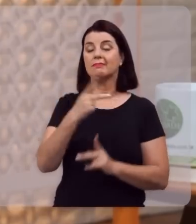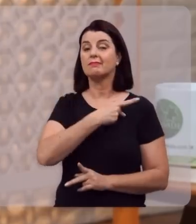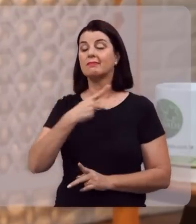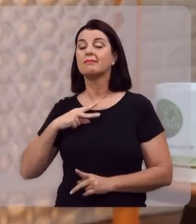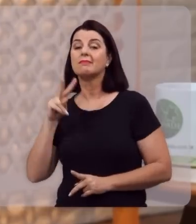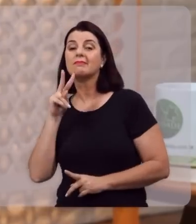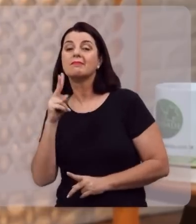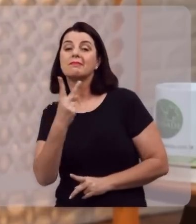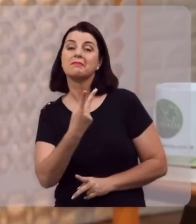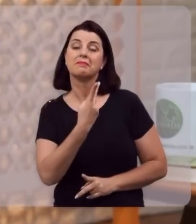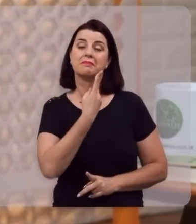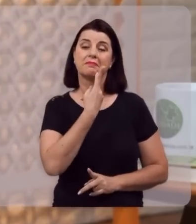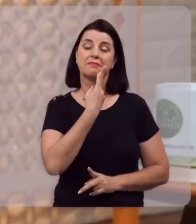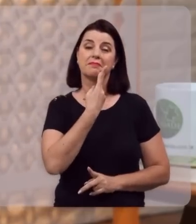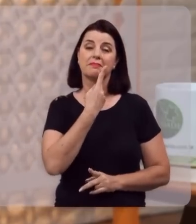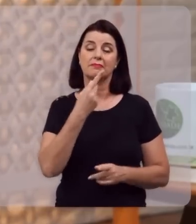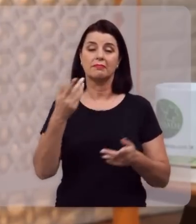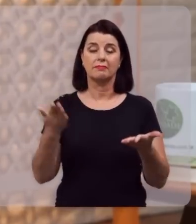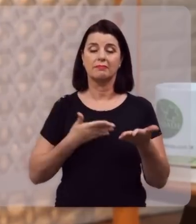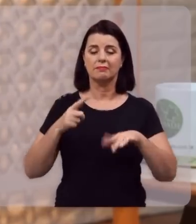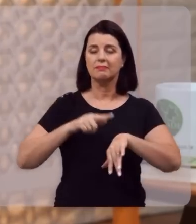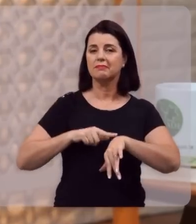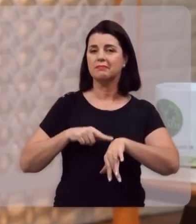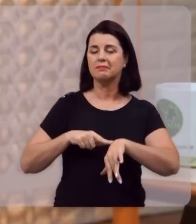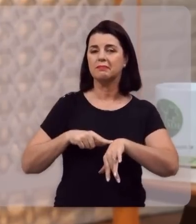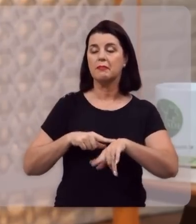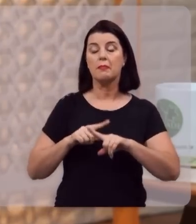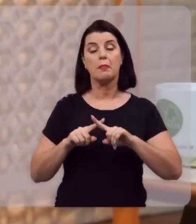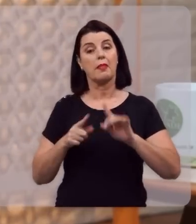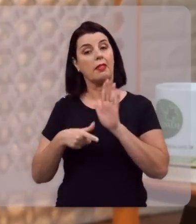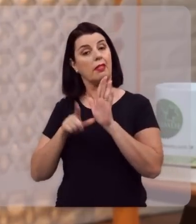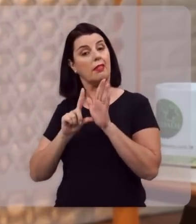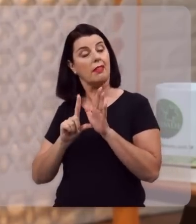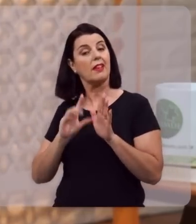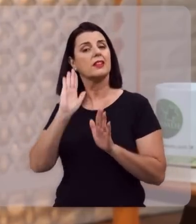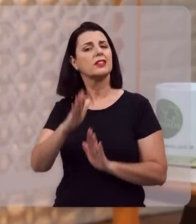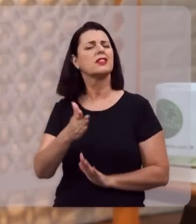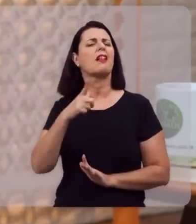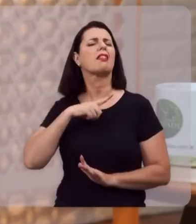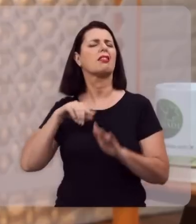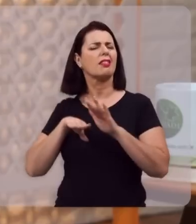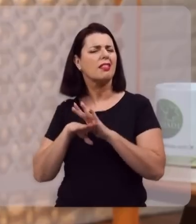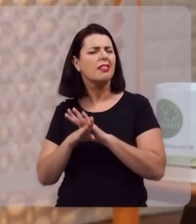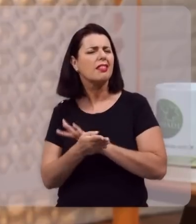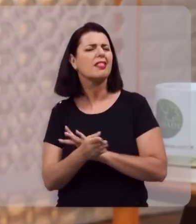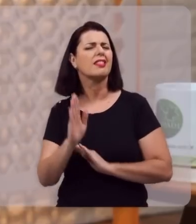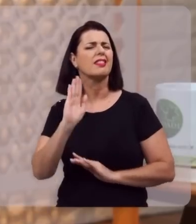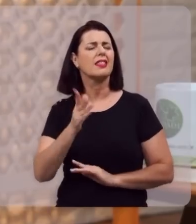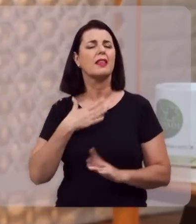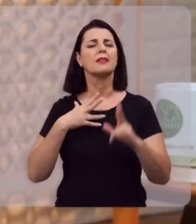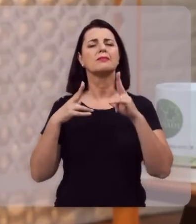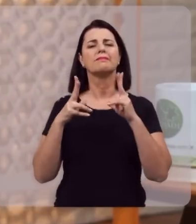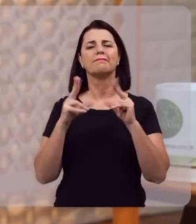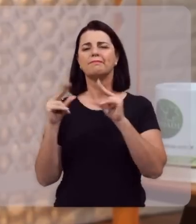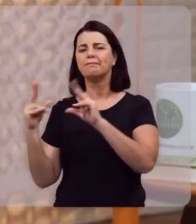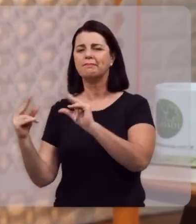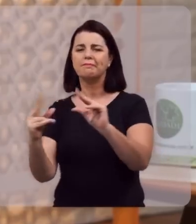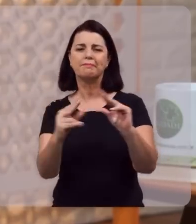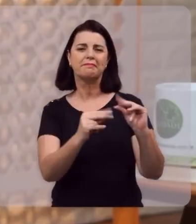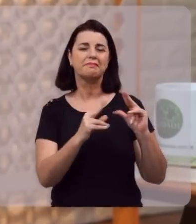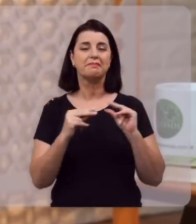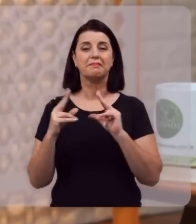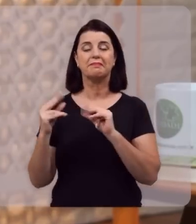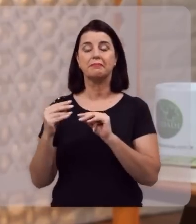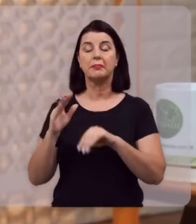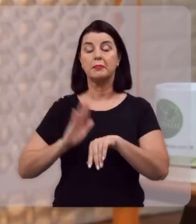reverendo Hernandes Dias Lopes nessa direção, mas antes, como você já tem se acostumado, o nosso bate-papo aqui